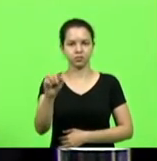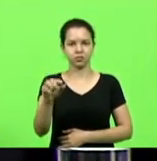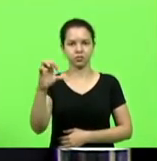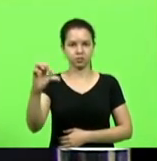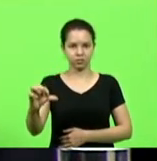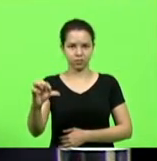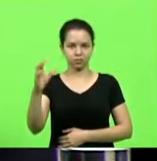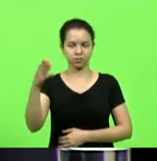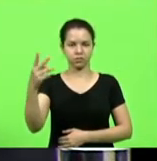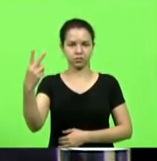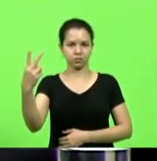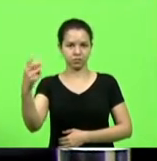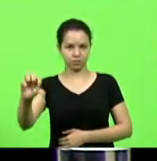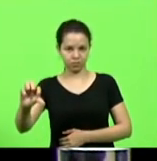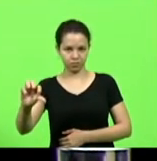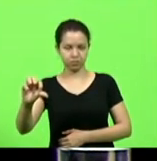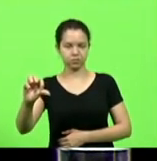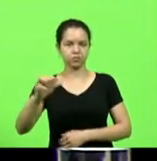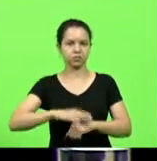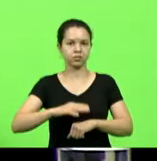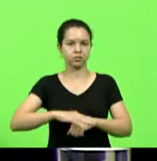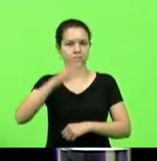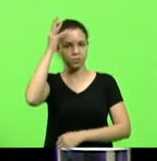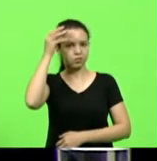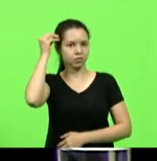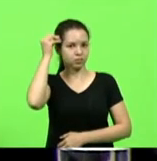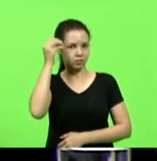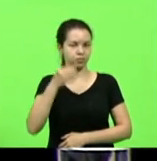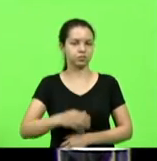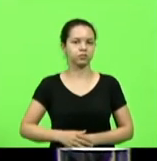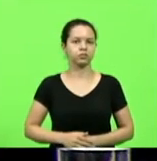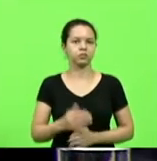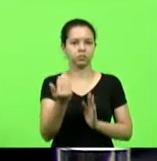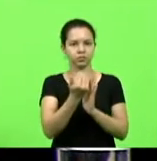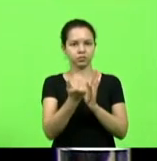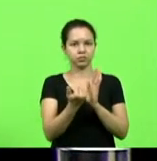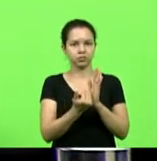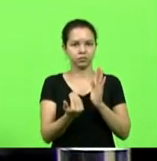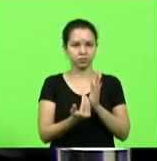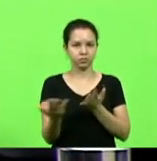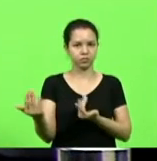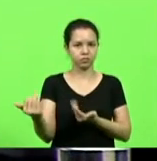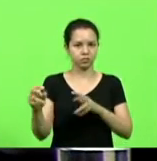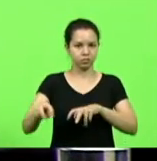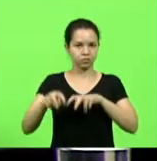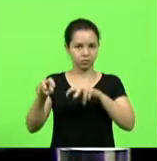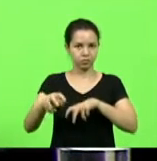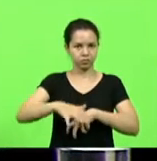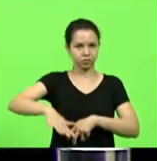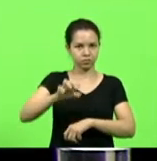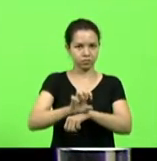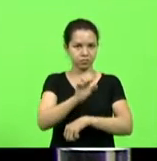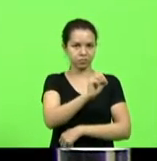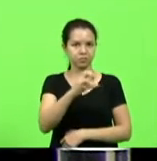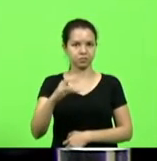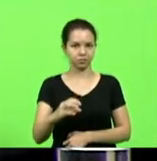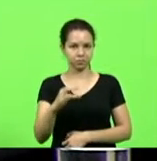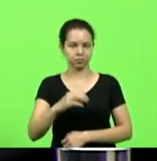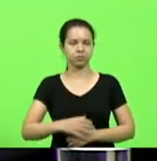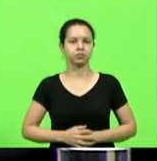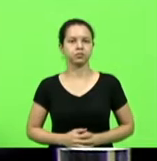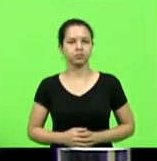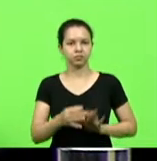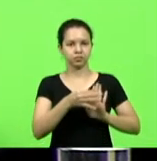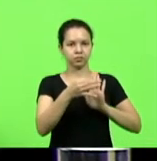482.9/2019, autor deputada Luciane Carminati, institui o programa Jovem Agricultor no âmbito do Estado de Santa Catarina, com